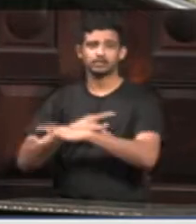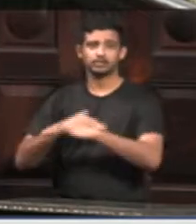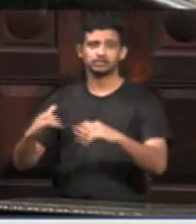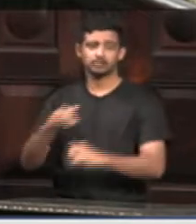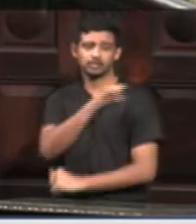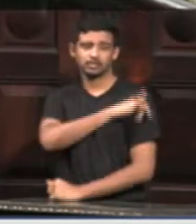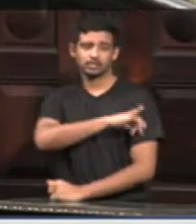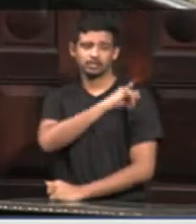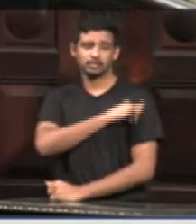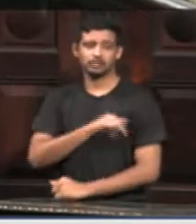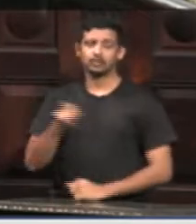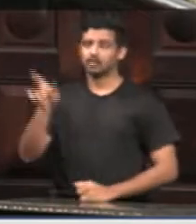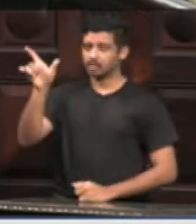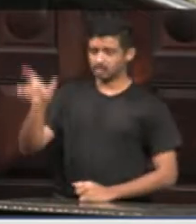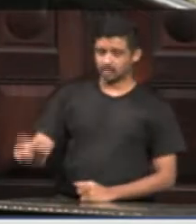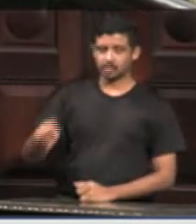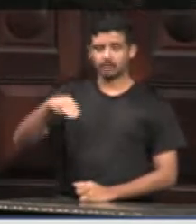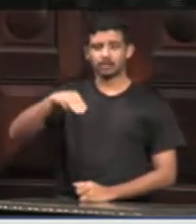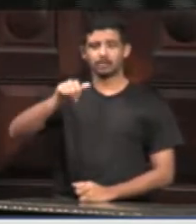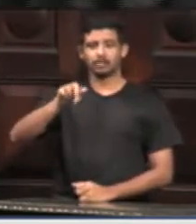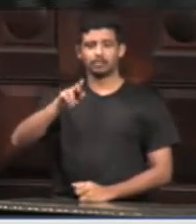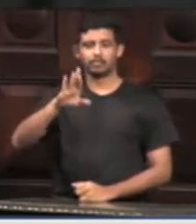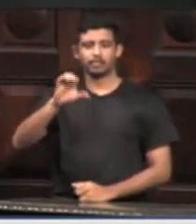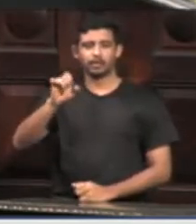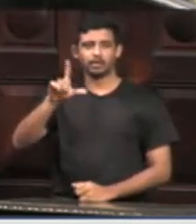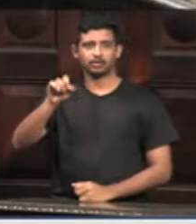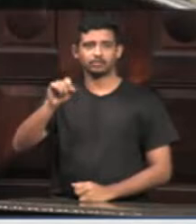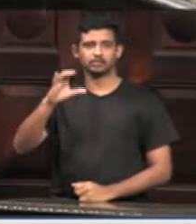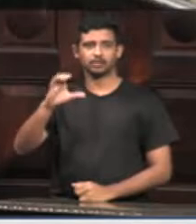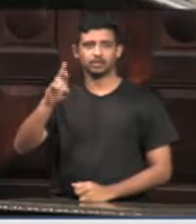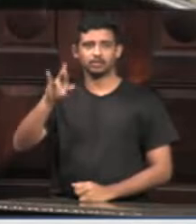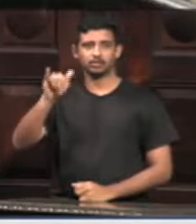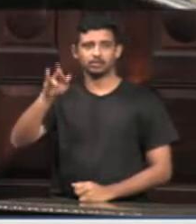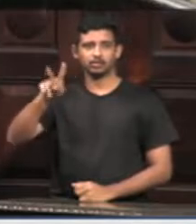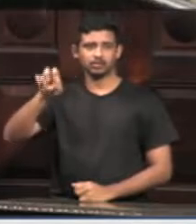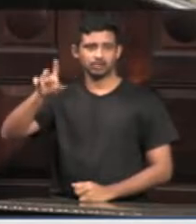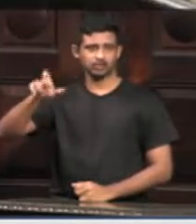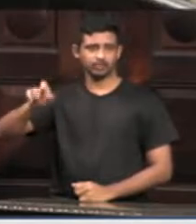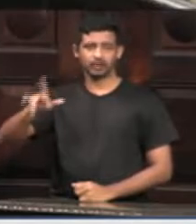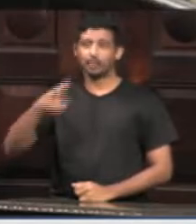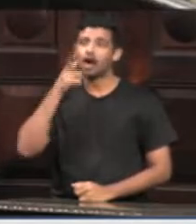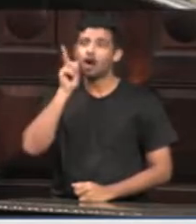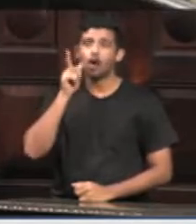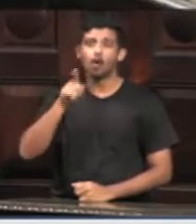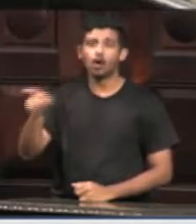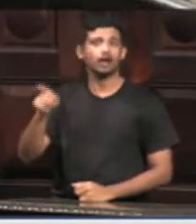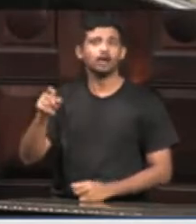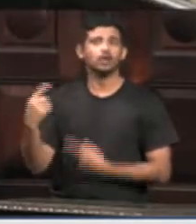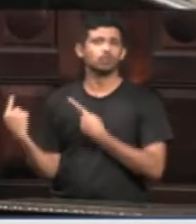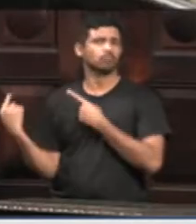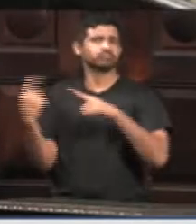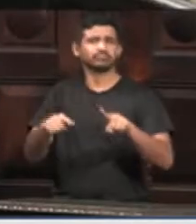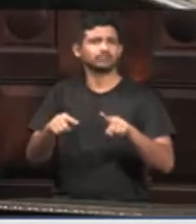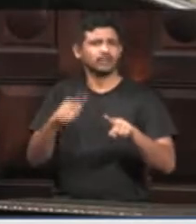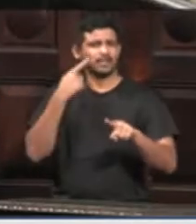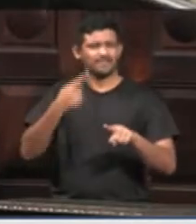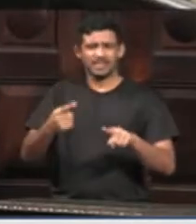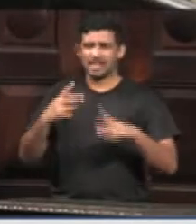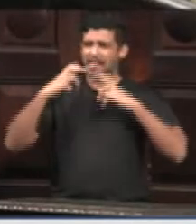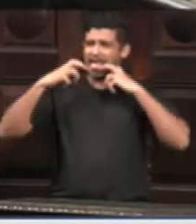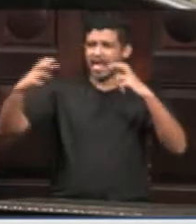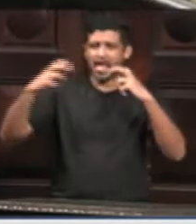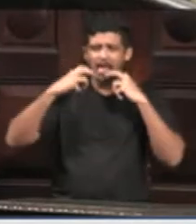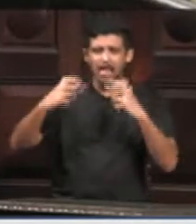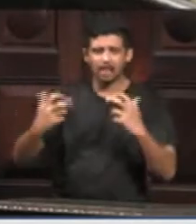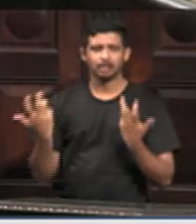Janeiro, Marcelo Crivella, que ontem, num ataque de histeria,